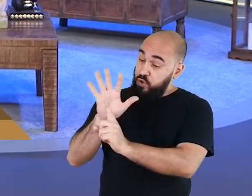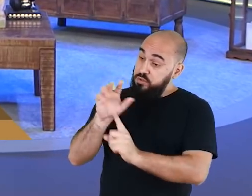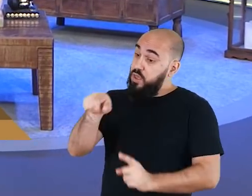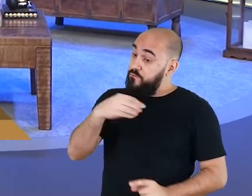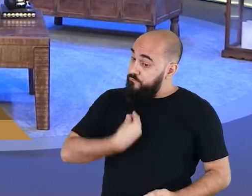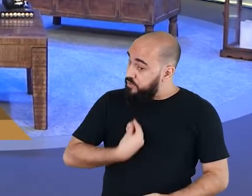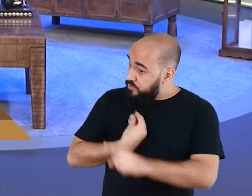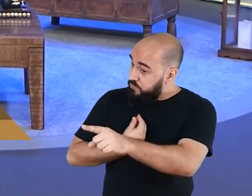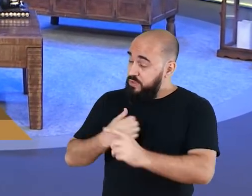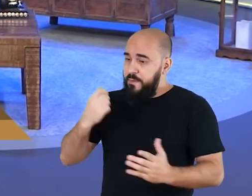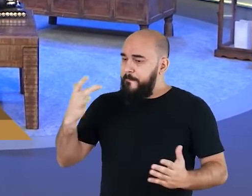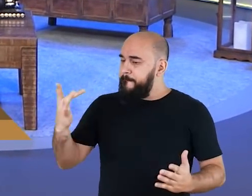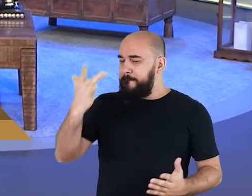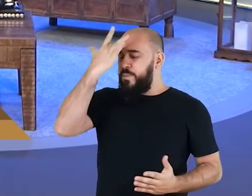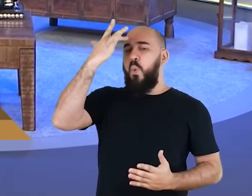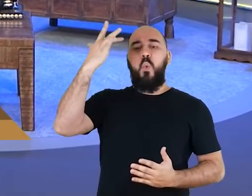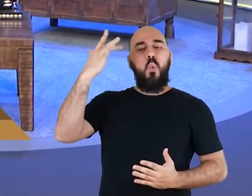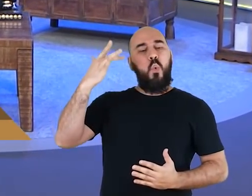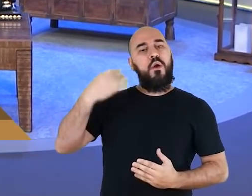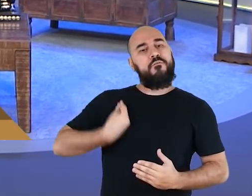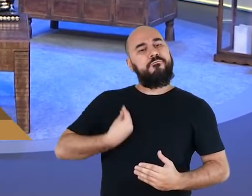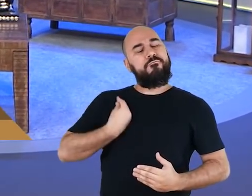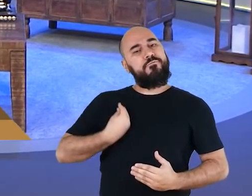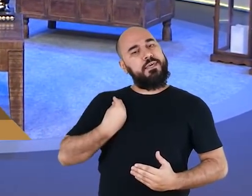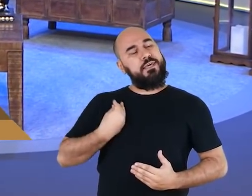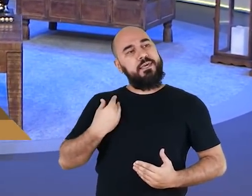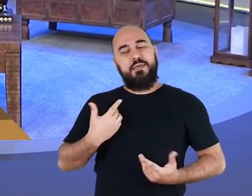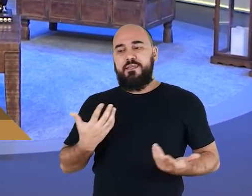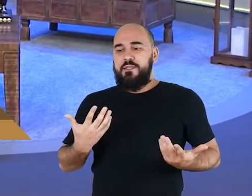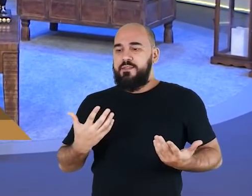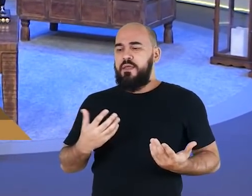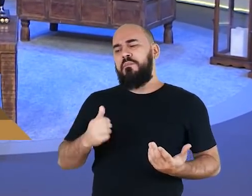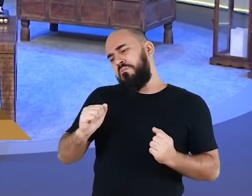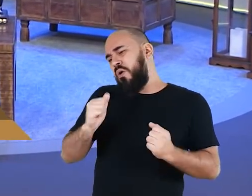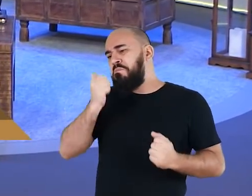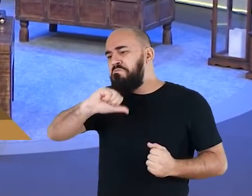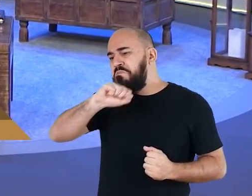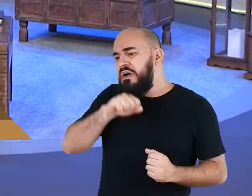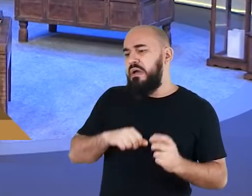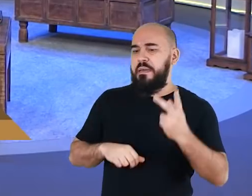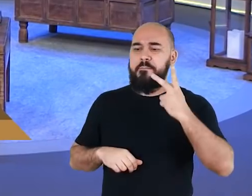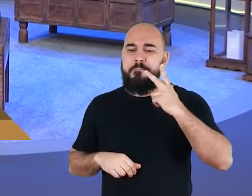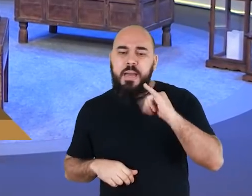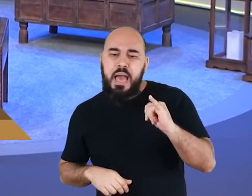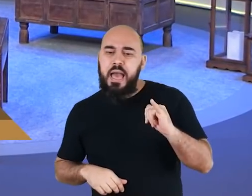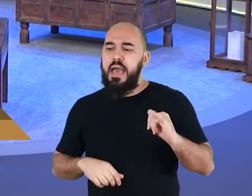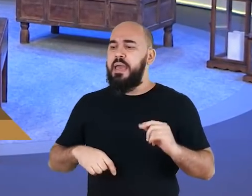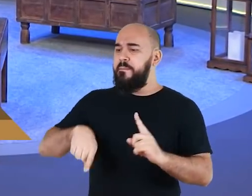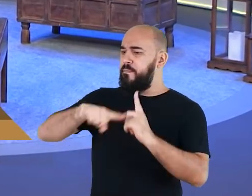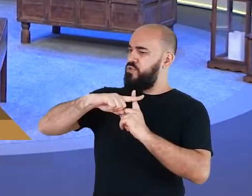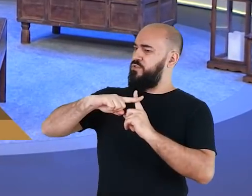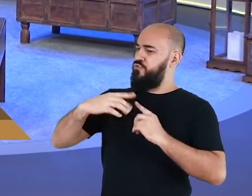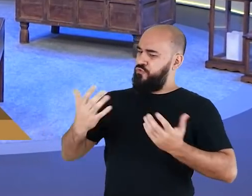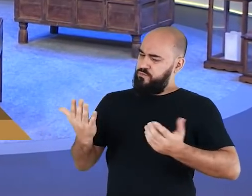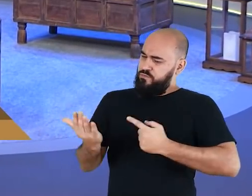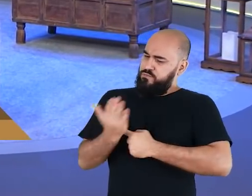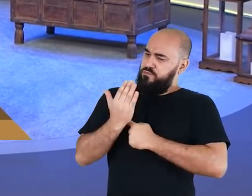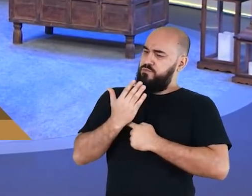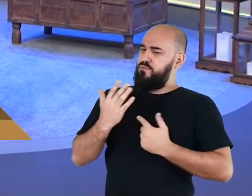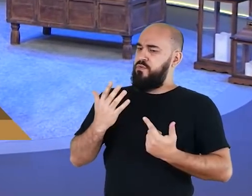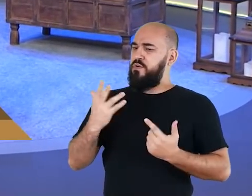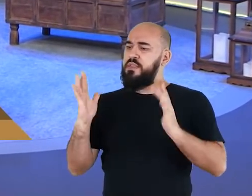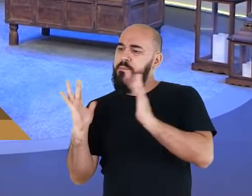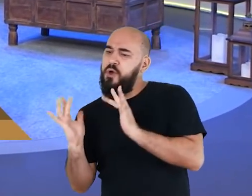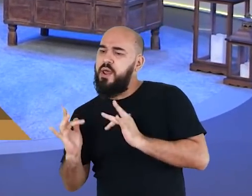que marcaram profundamente a vida de vocês. Pode ser a mãe, o pai, o avô, uma professora primária, um amigo, uma namoradinha